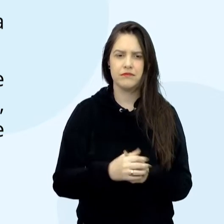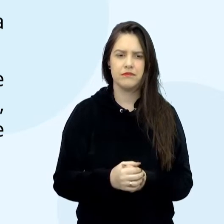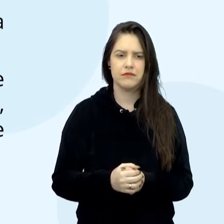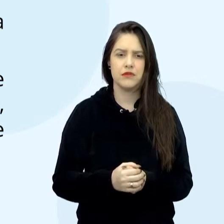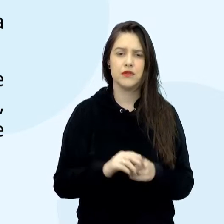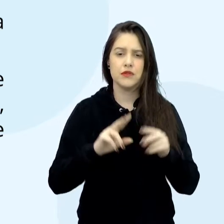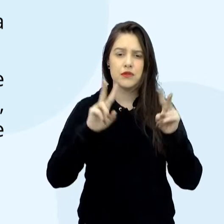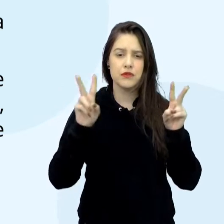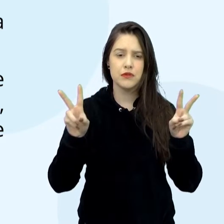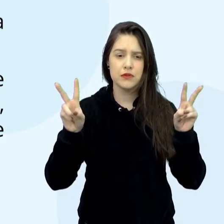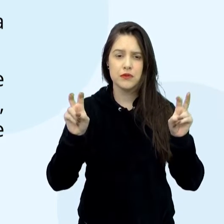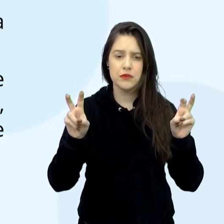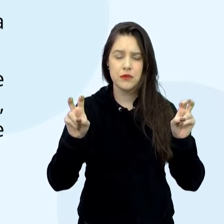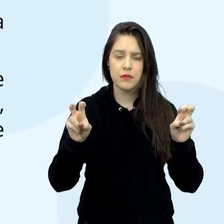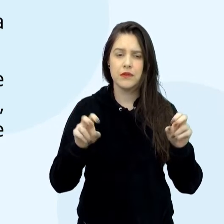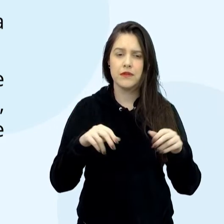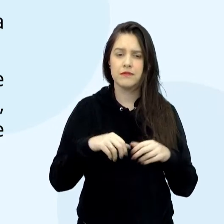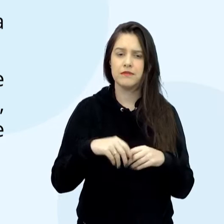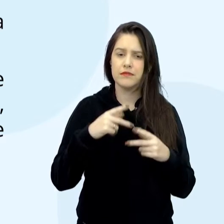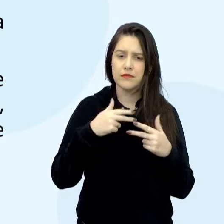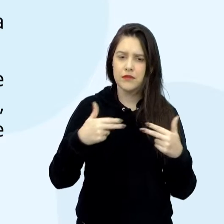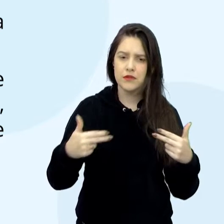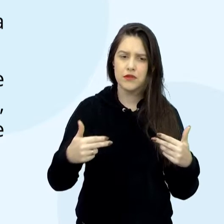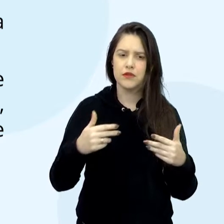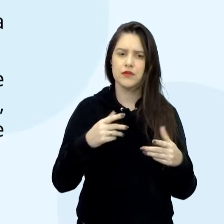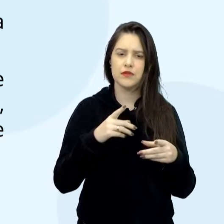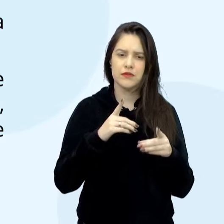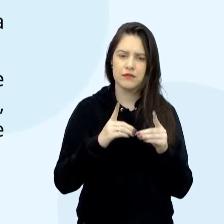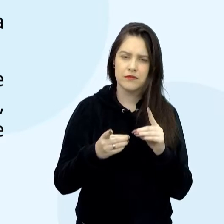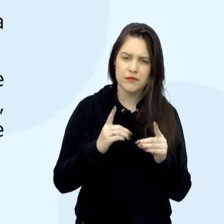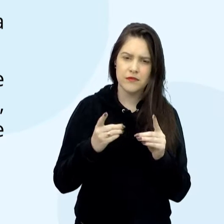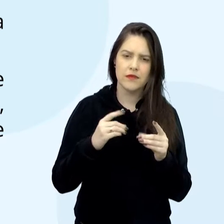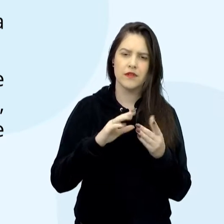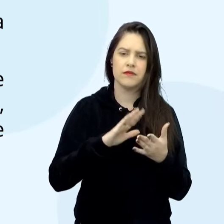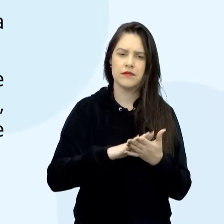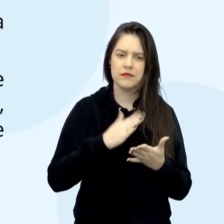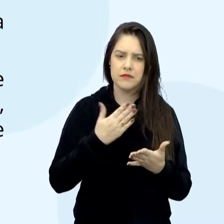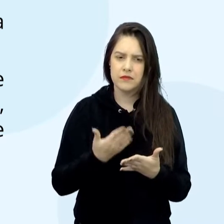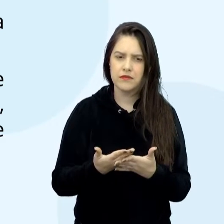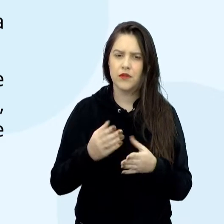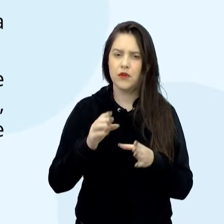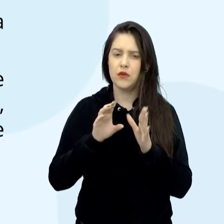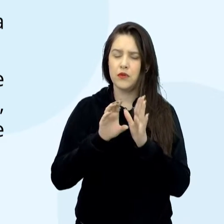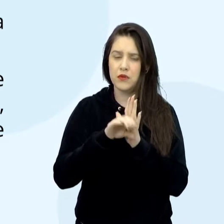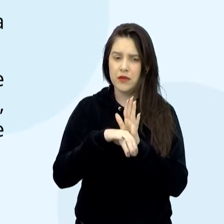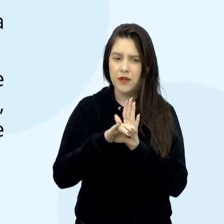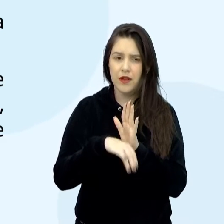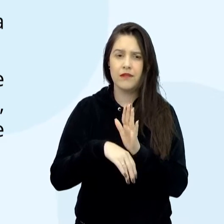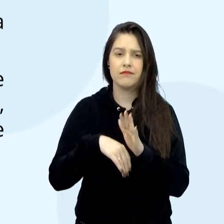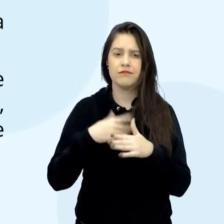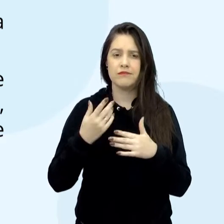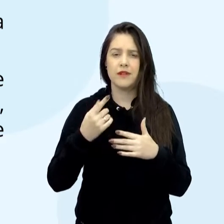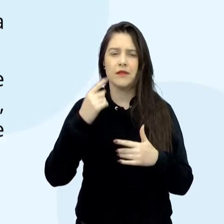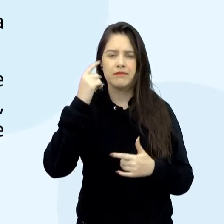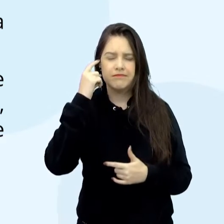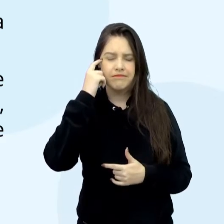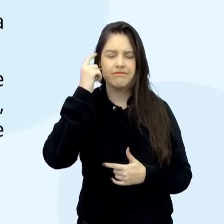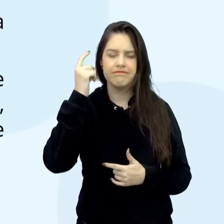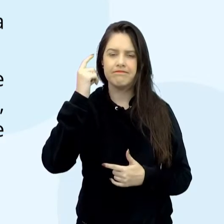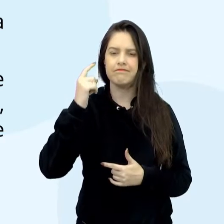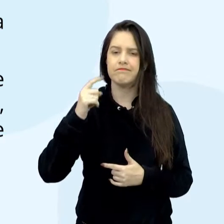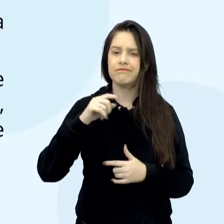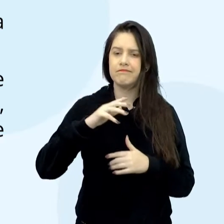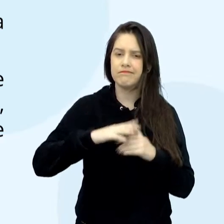Os objetivos da aula de hoje, fazer aquela retomada, pensar nas práticas das modalidades